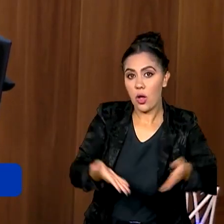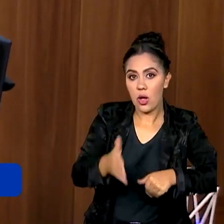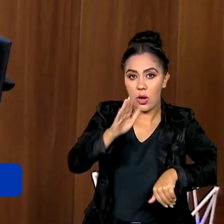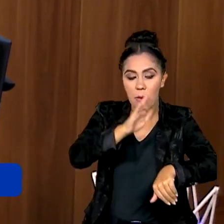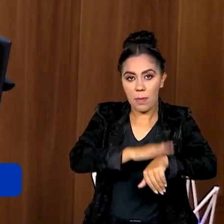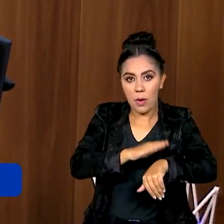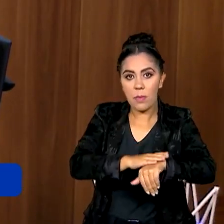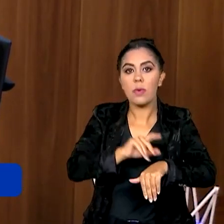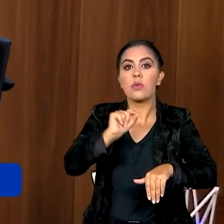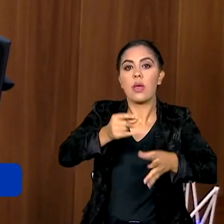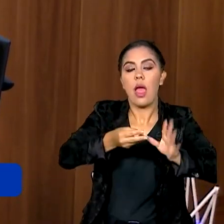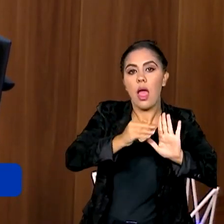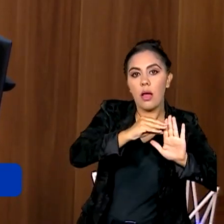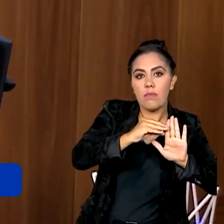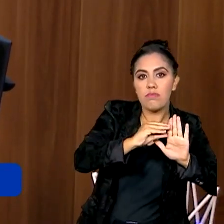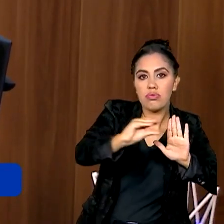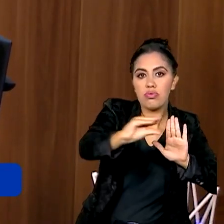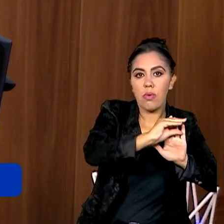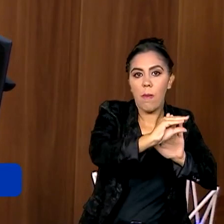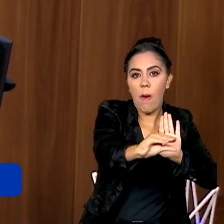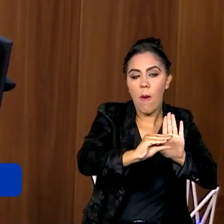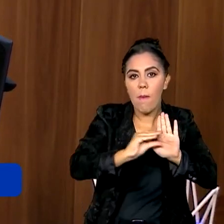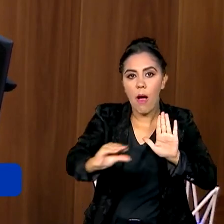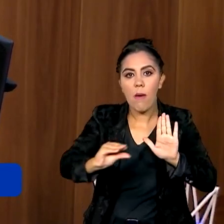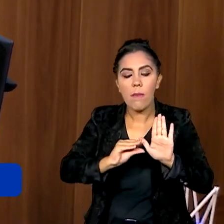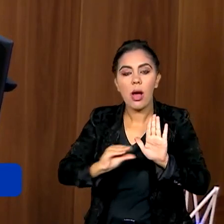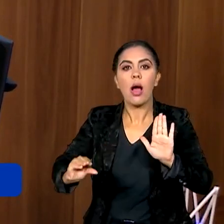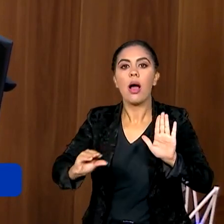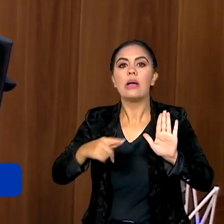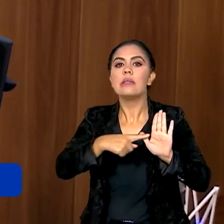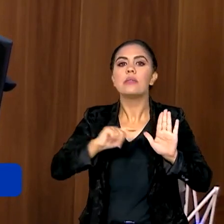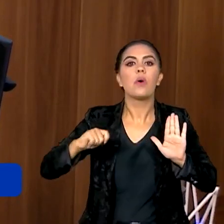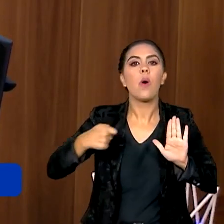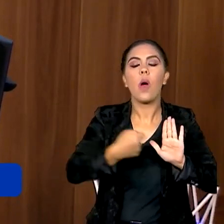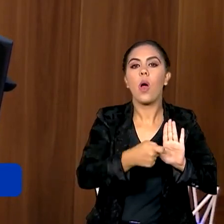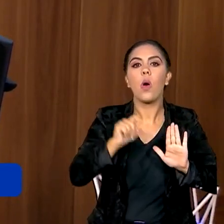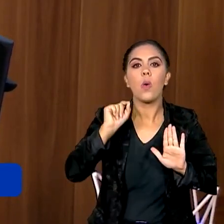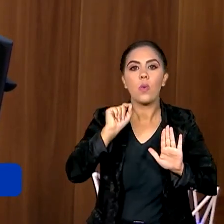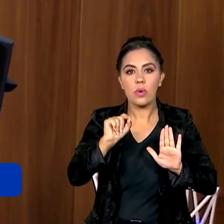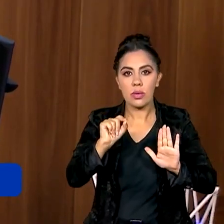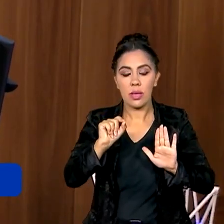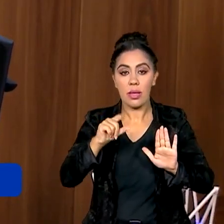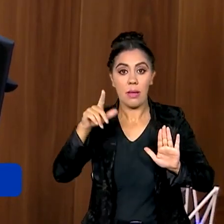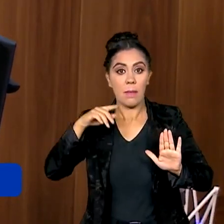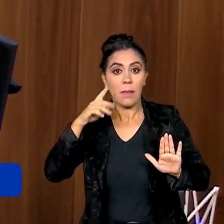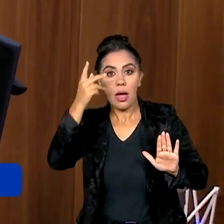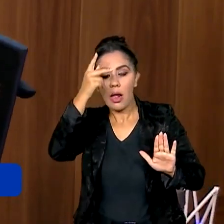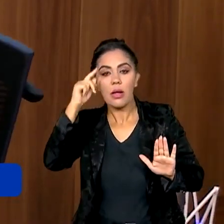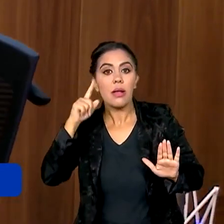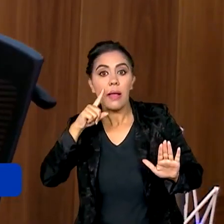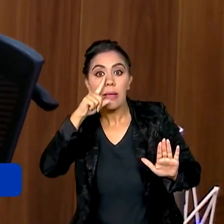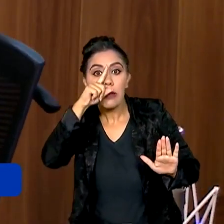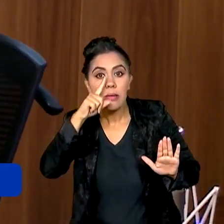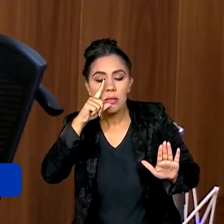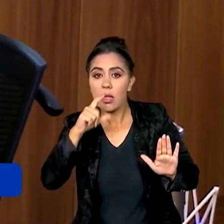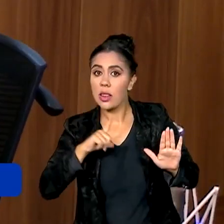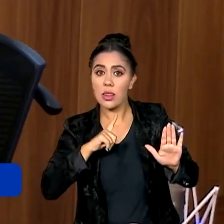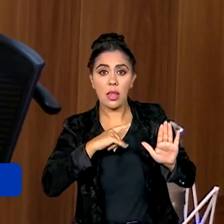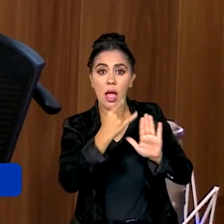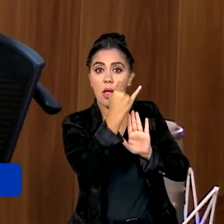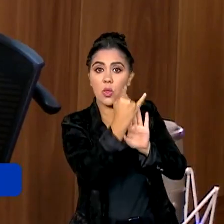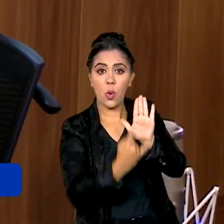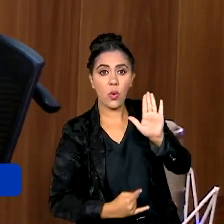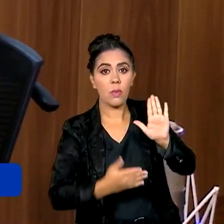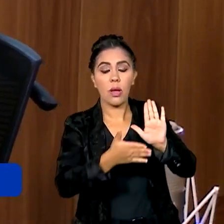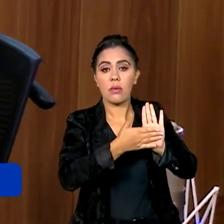dadas as circunstâncias financeiras, é um excesso de apetite ao risco. Isso está no relatório técnico da empresa. Como